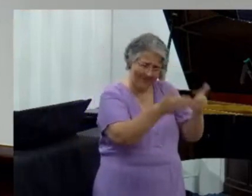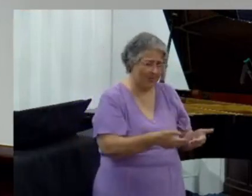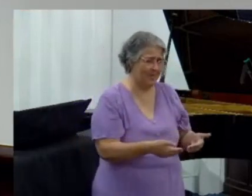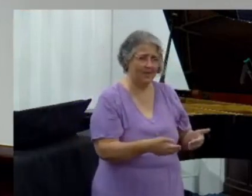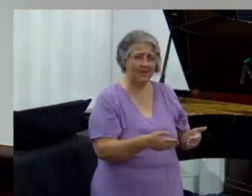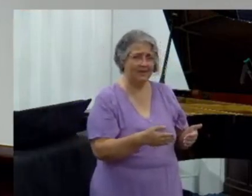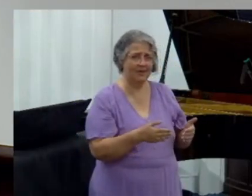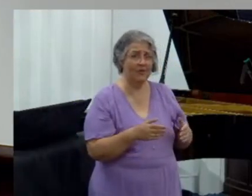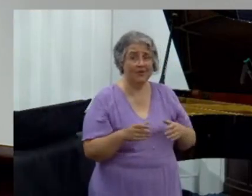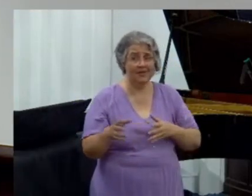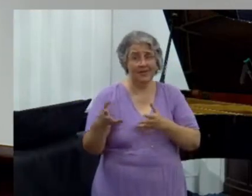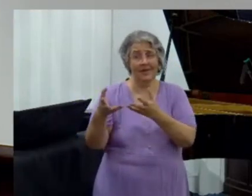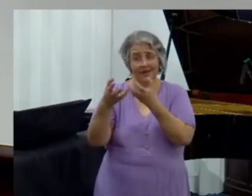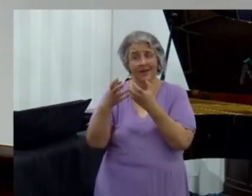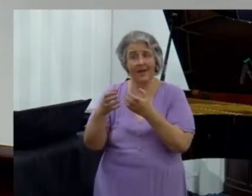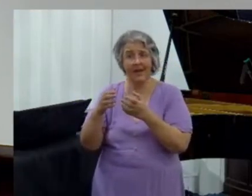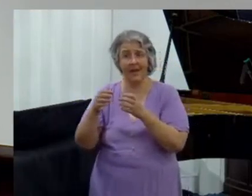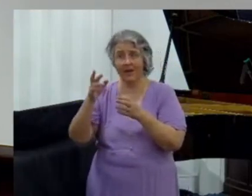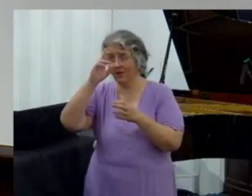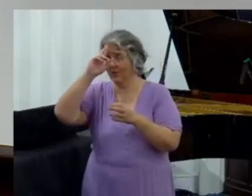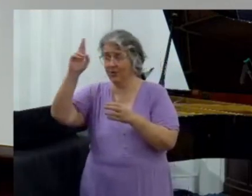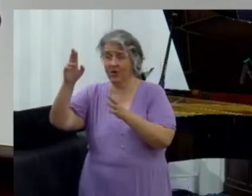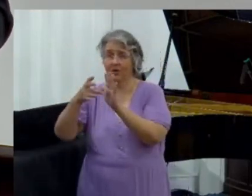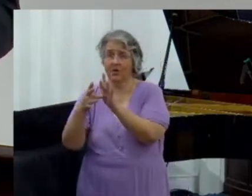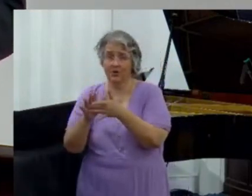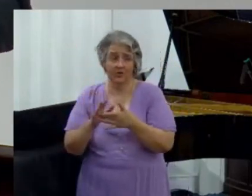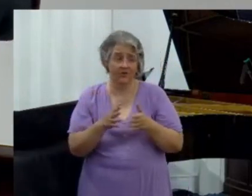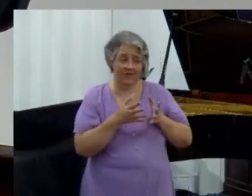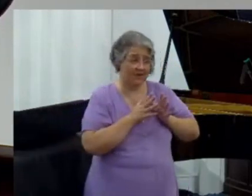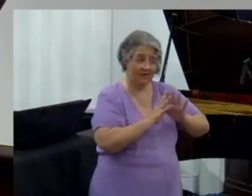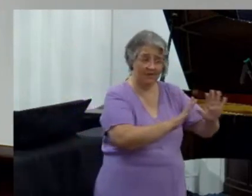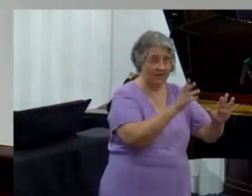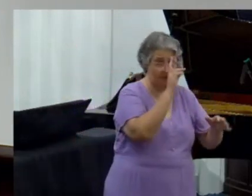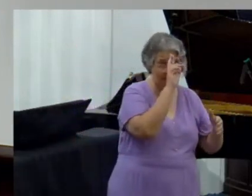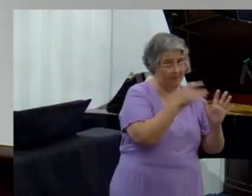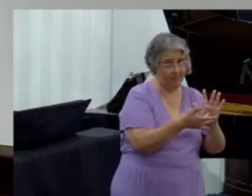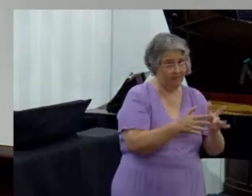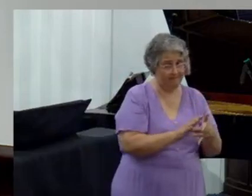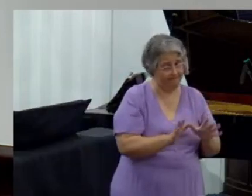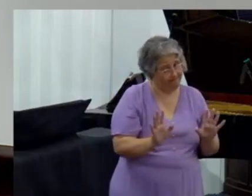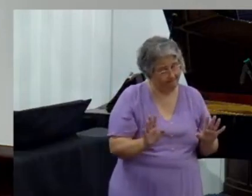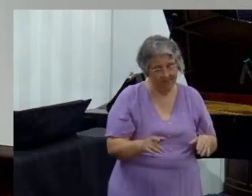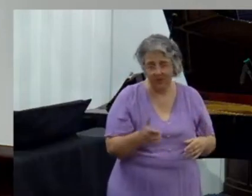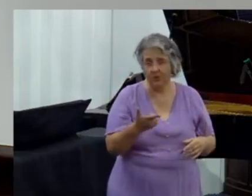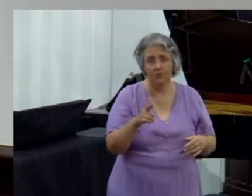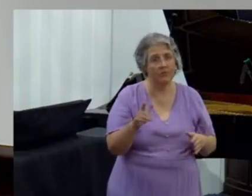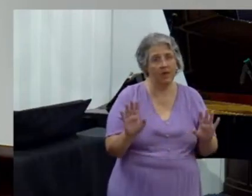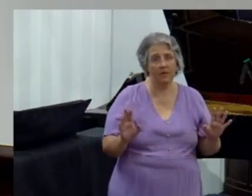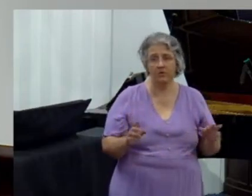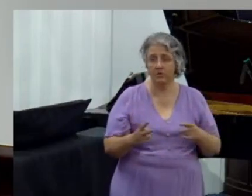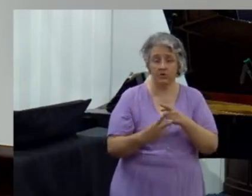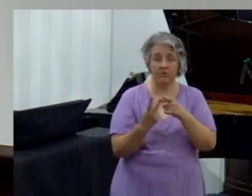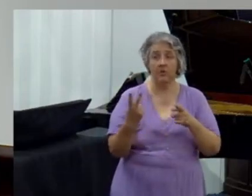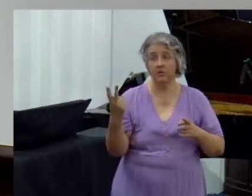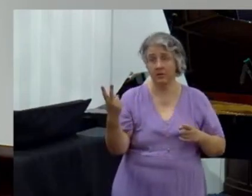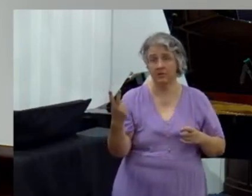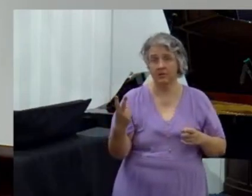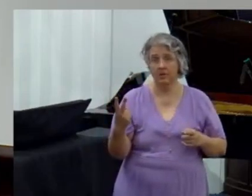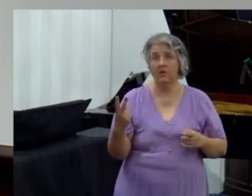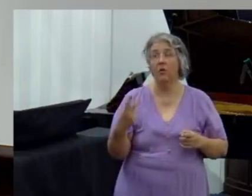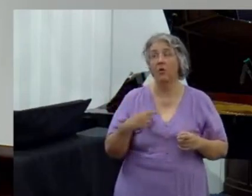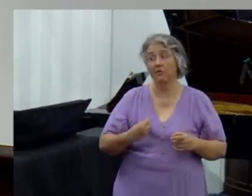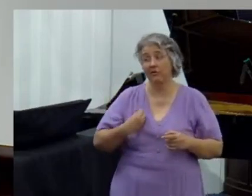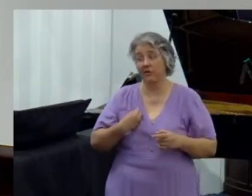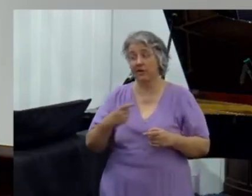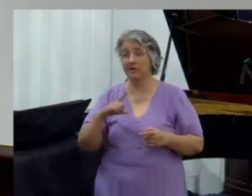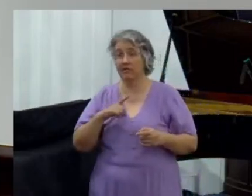outra possibilidade. Falamos bastante hoje na aula da escola dominical que não existe outra alternativa, são duas apenas. Ou nós temos a